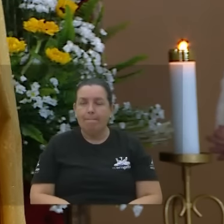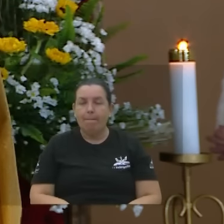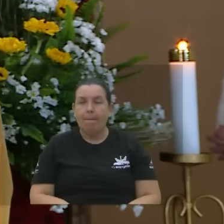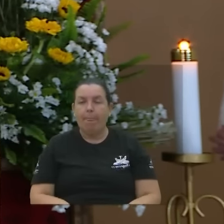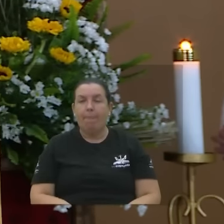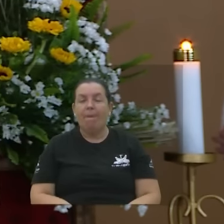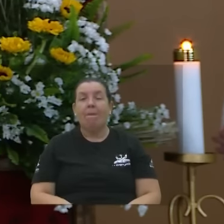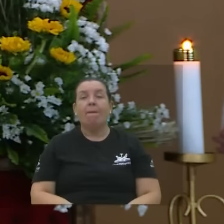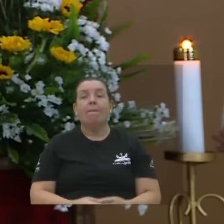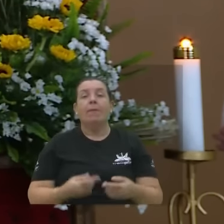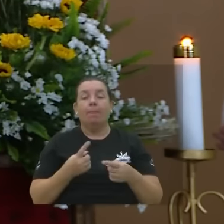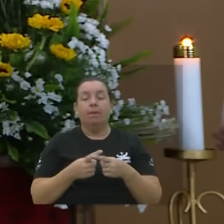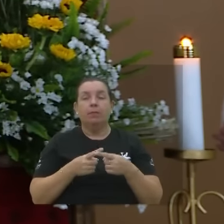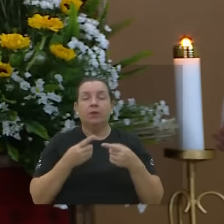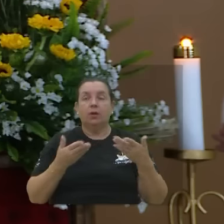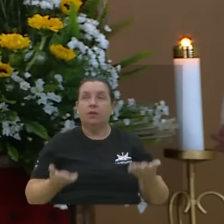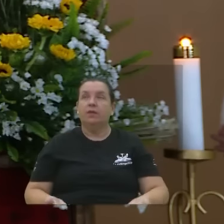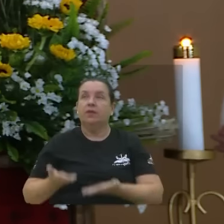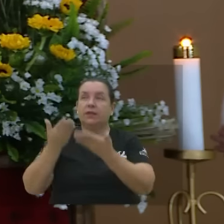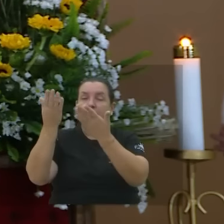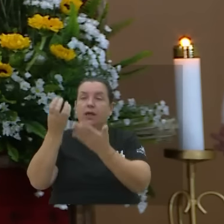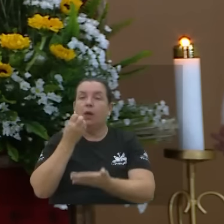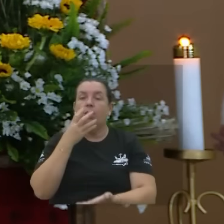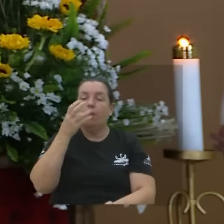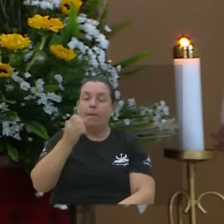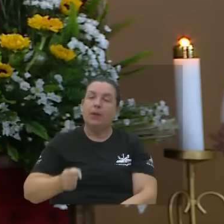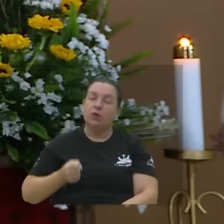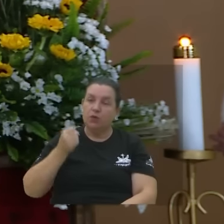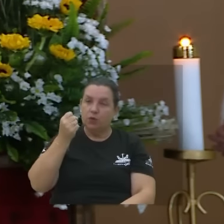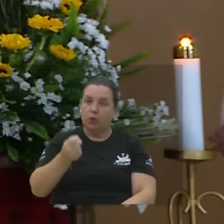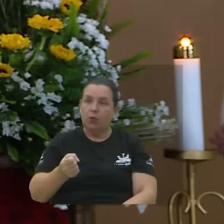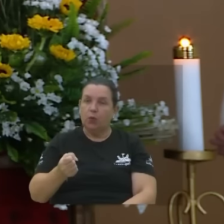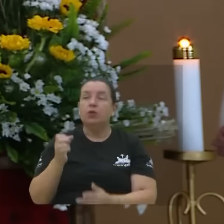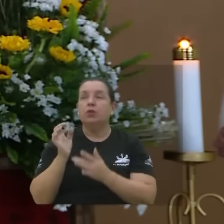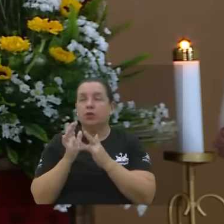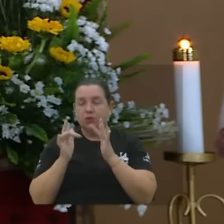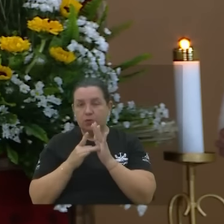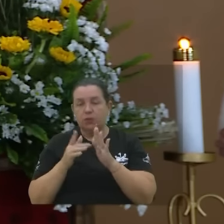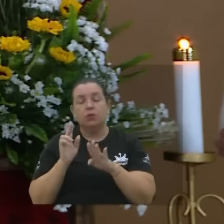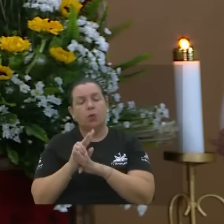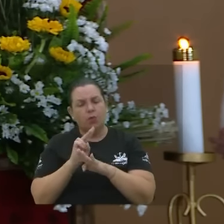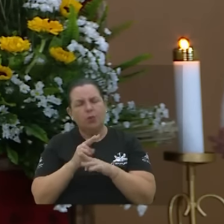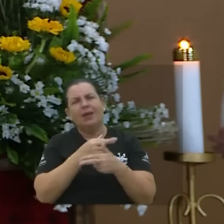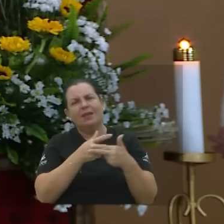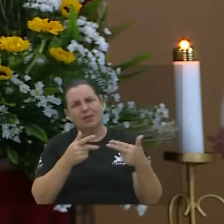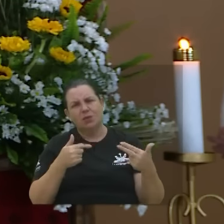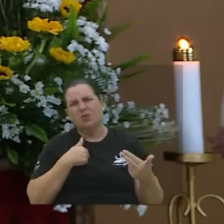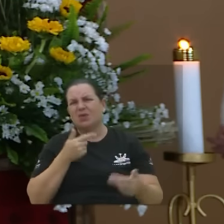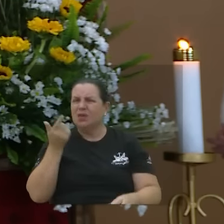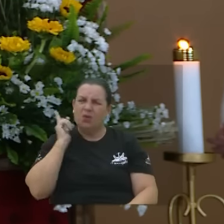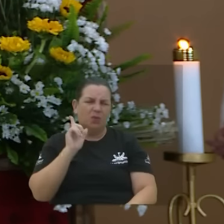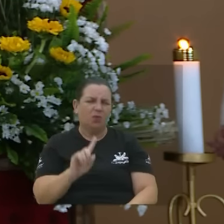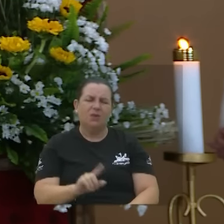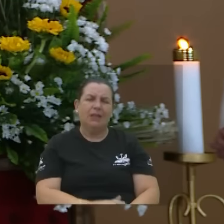Por que você não coloca no bom pastor e diga: bom pastor, Jesus, cuida disso.